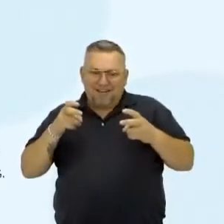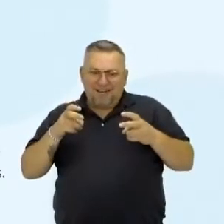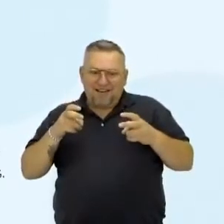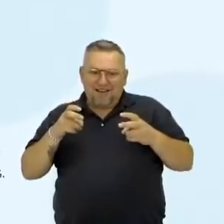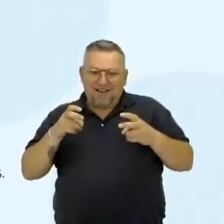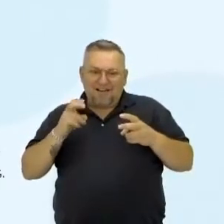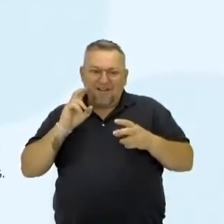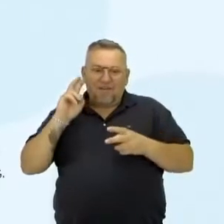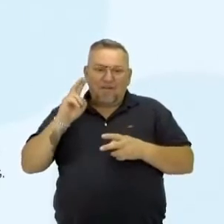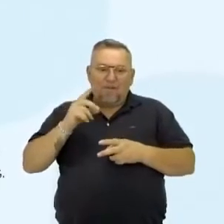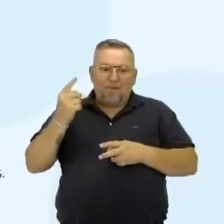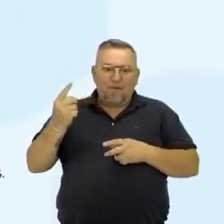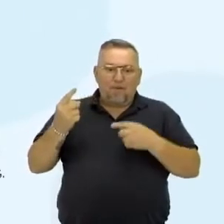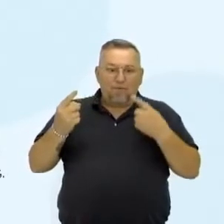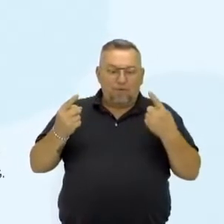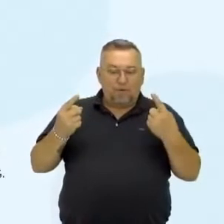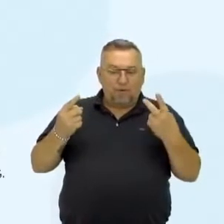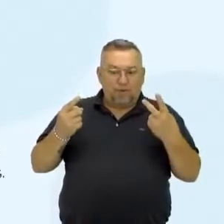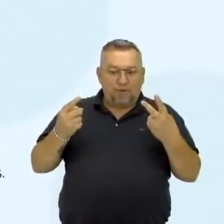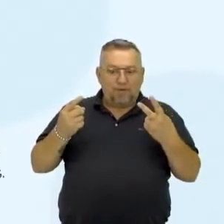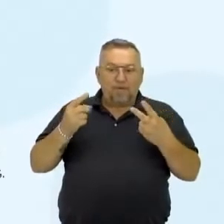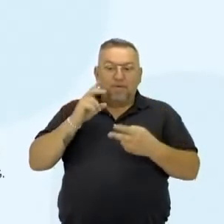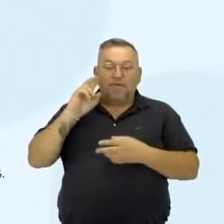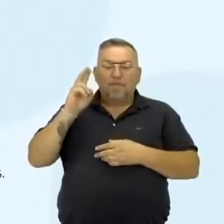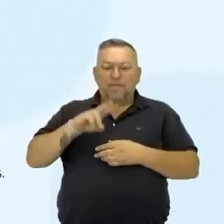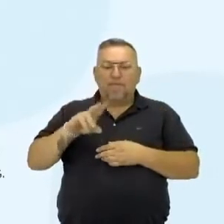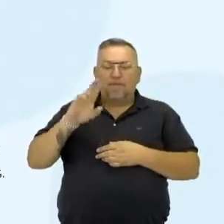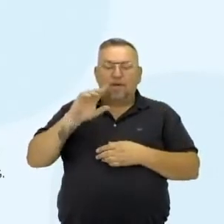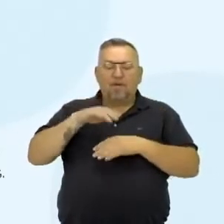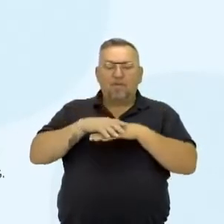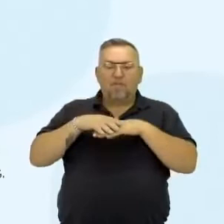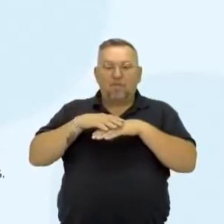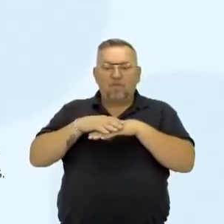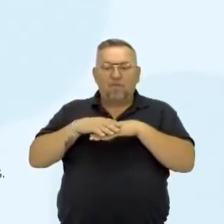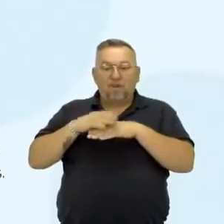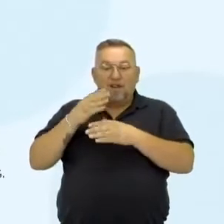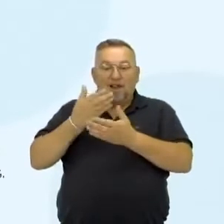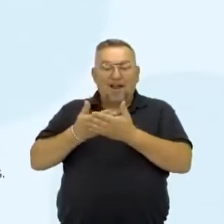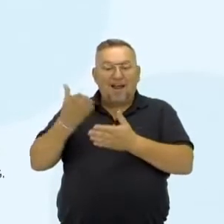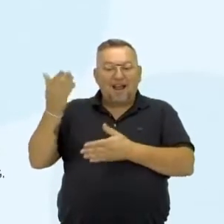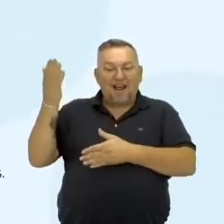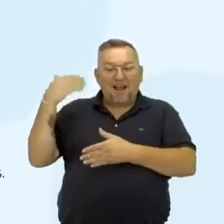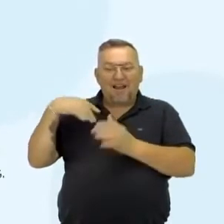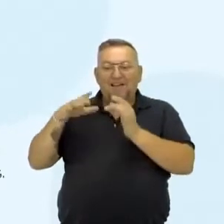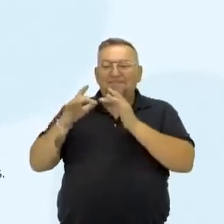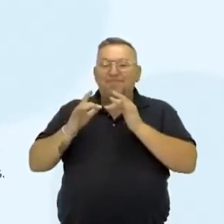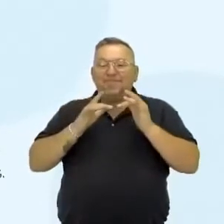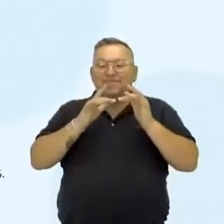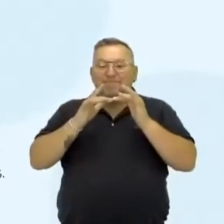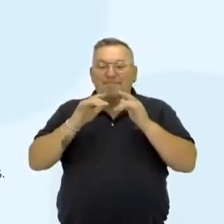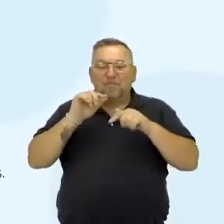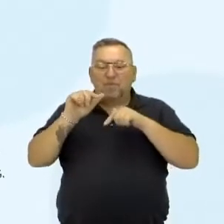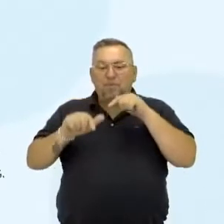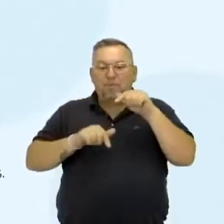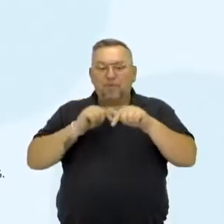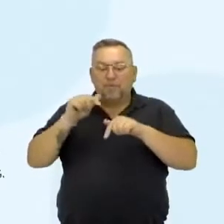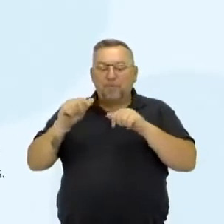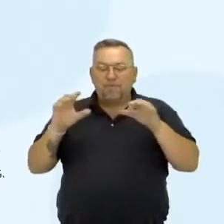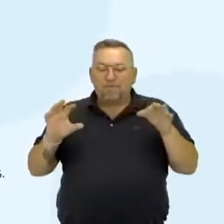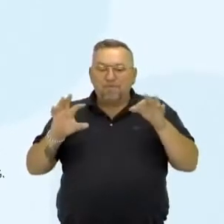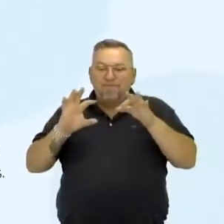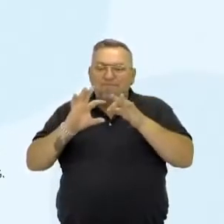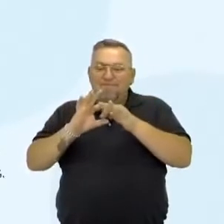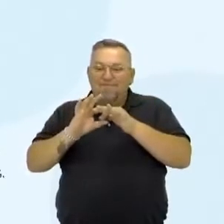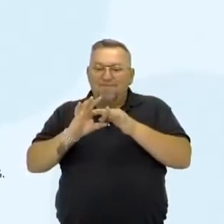identificar nas imagens 1 e 2? Tem muito a ver com o que a gente conversou nas últimas aulas em relação a mãos de obras empregadas